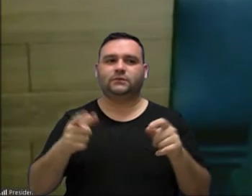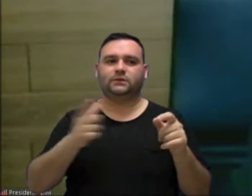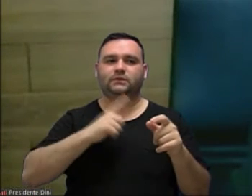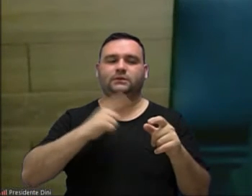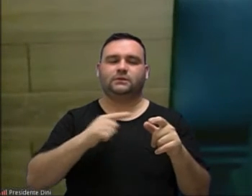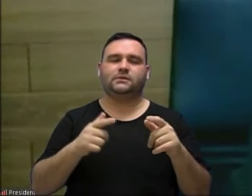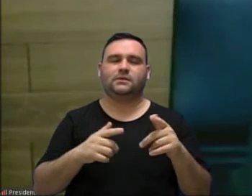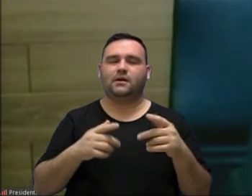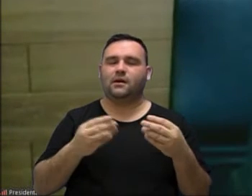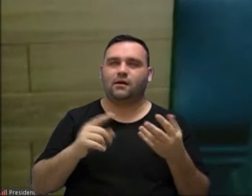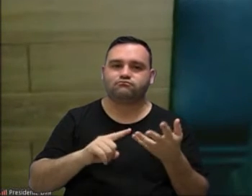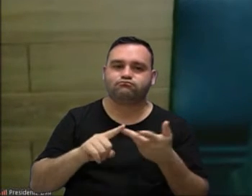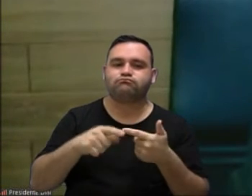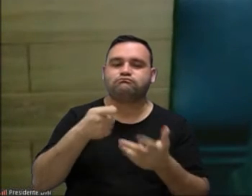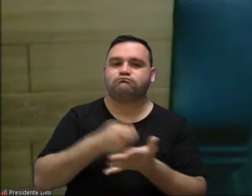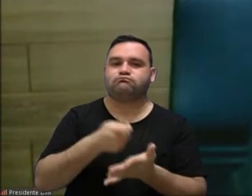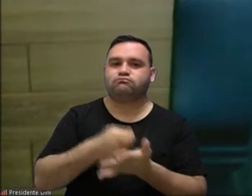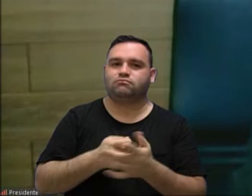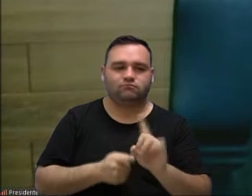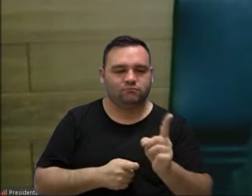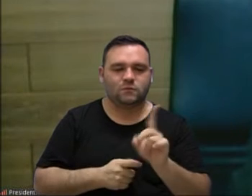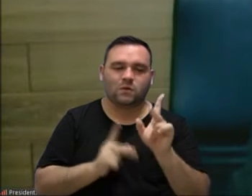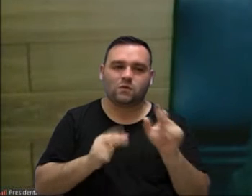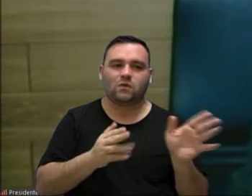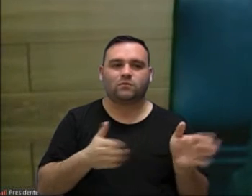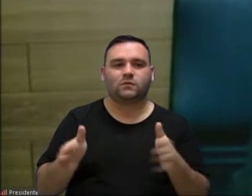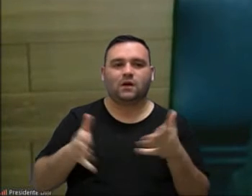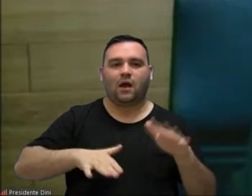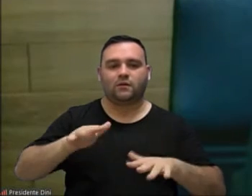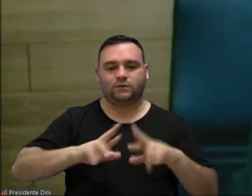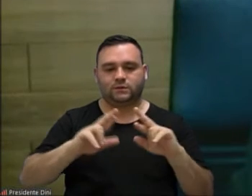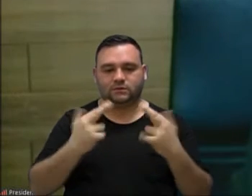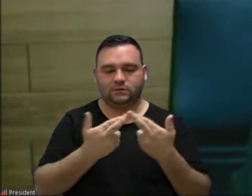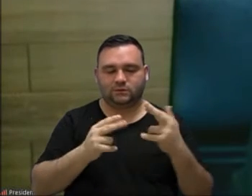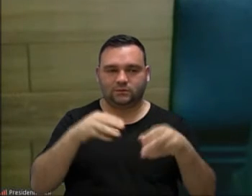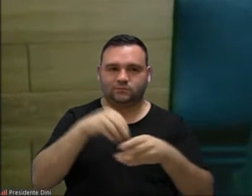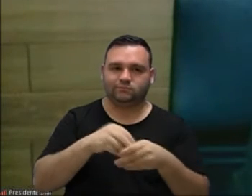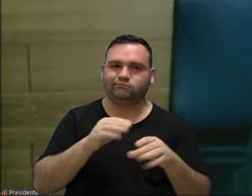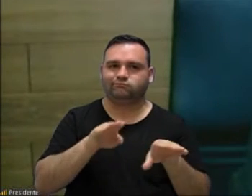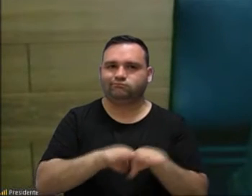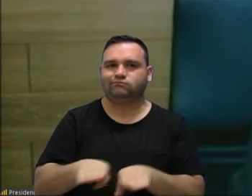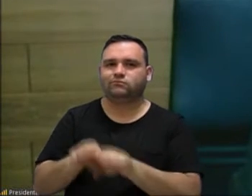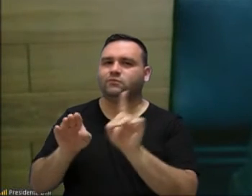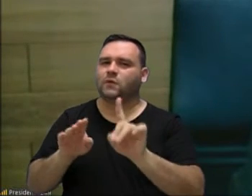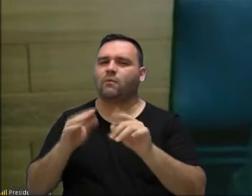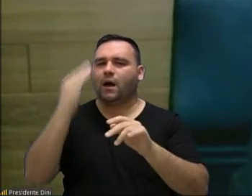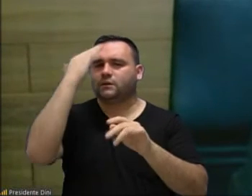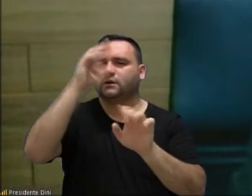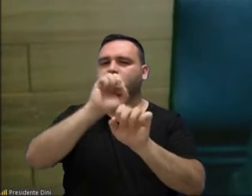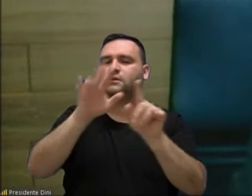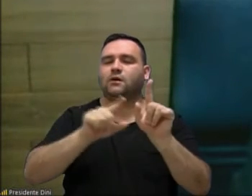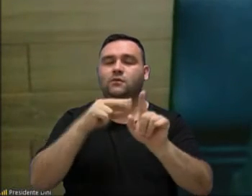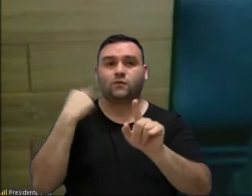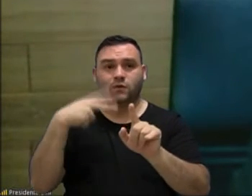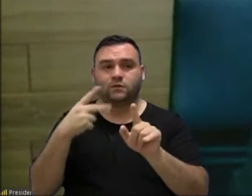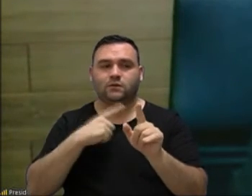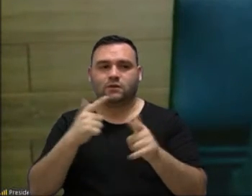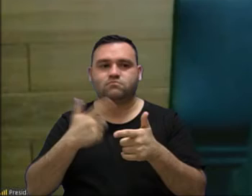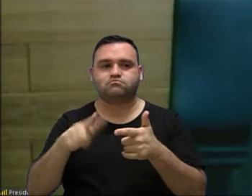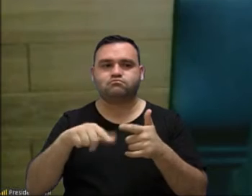um critério não tão rigoroso como a condução às vezes da sessão mas com o entendimento de que o vereador